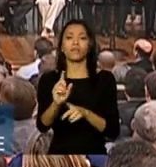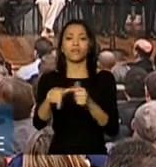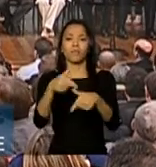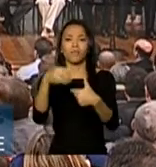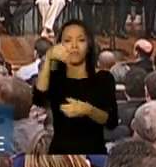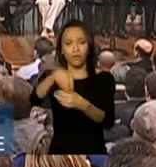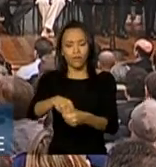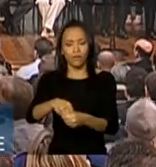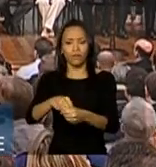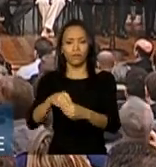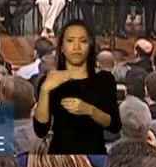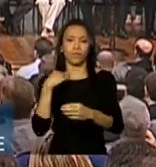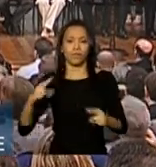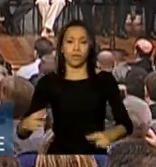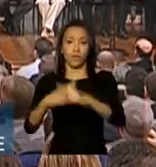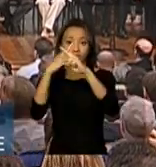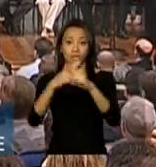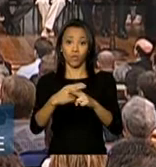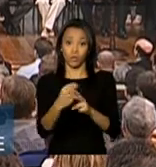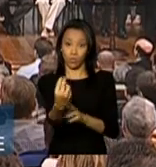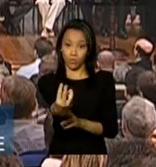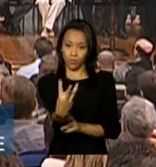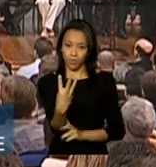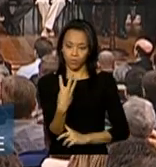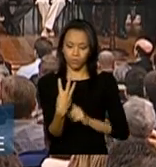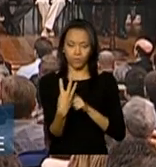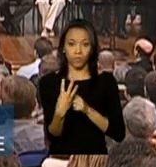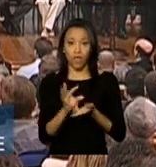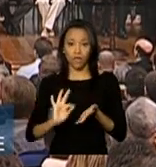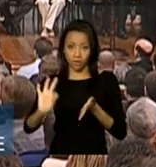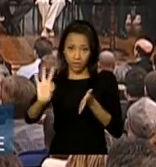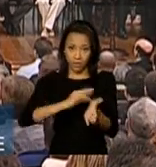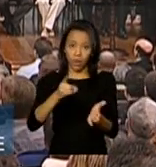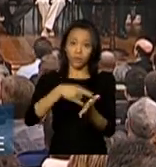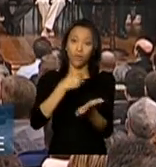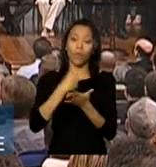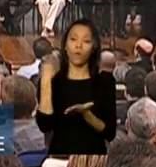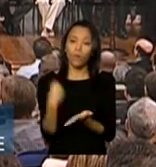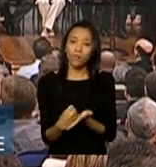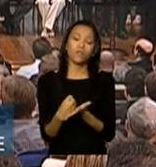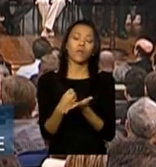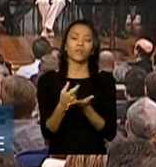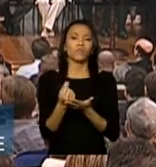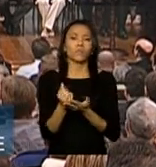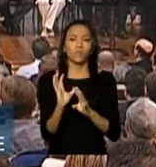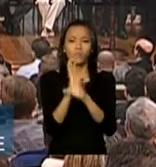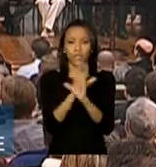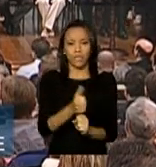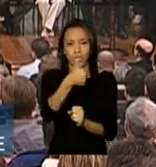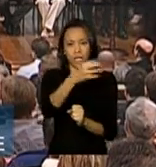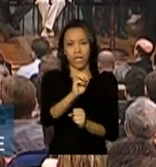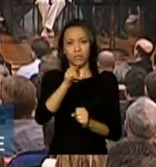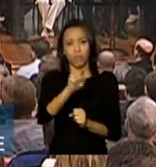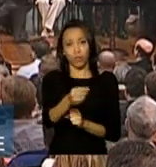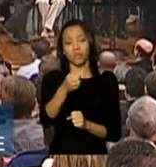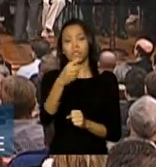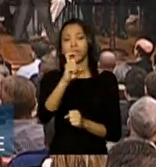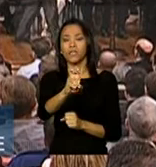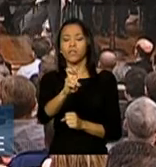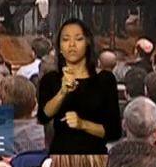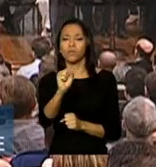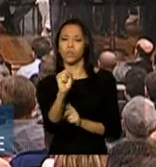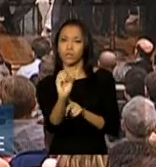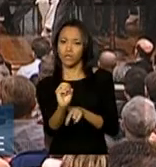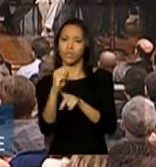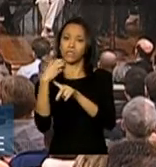região Caxias do Sul, para assinarem contrato de financiamento no montante de R$